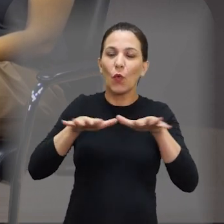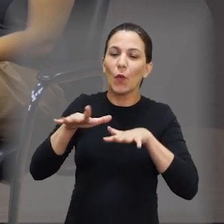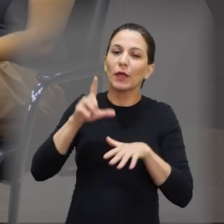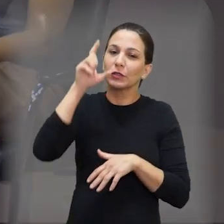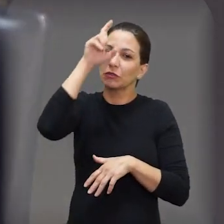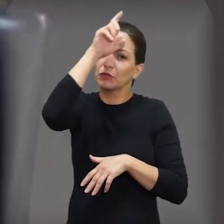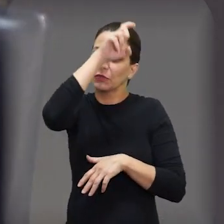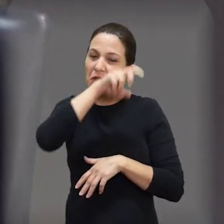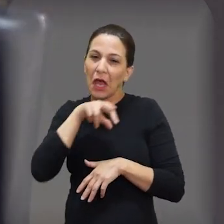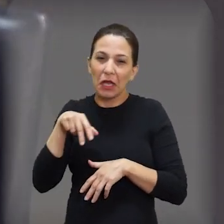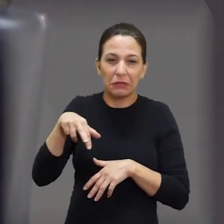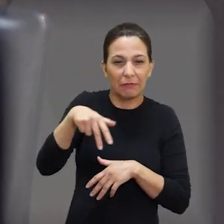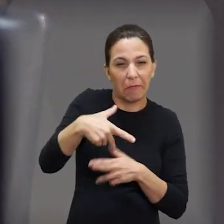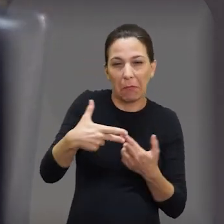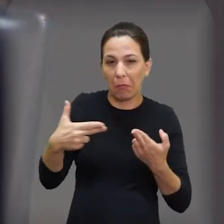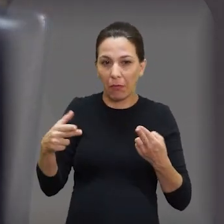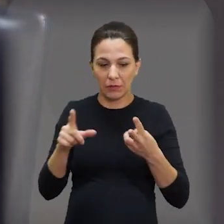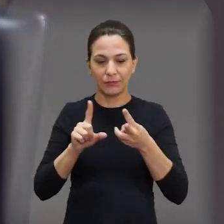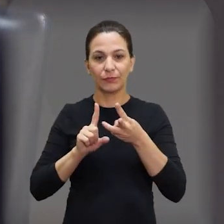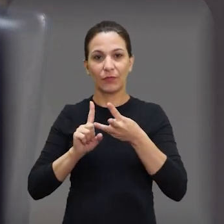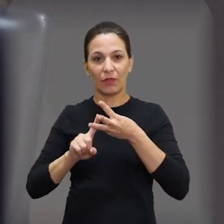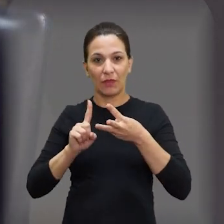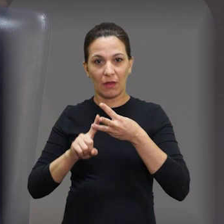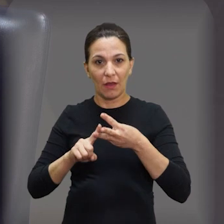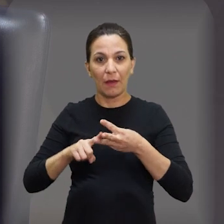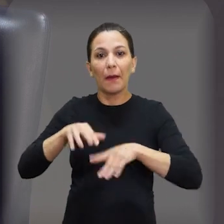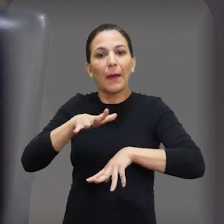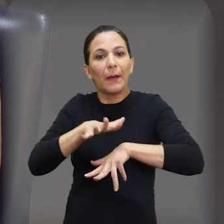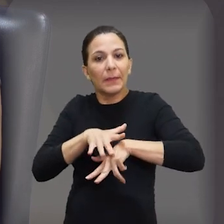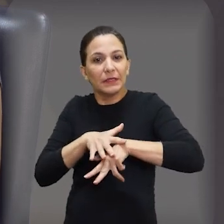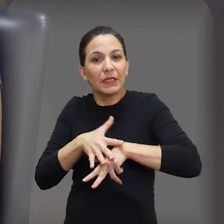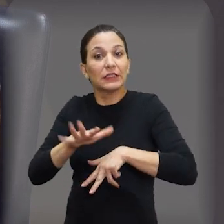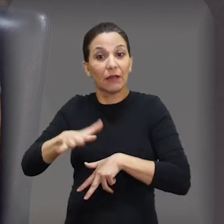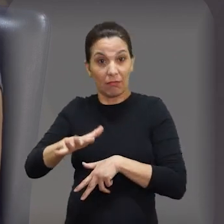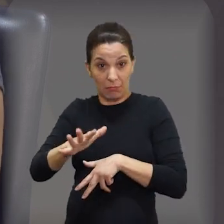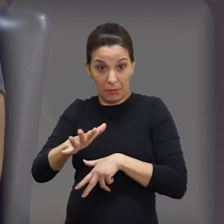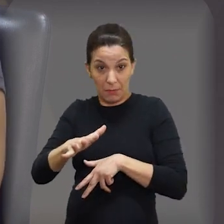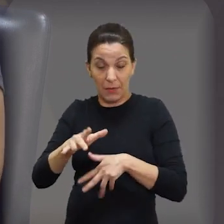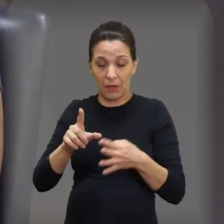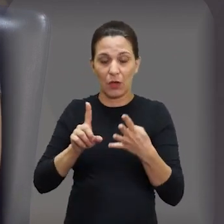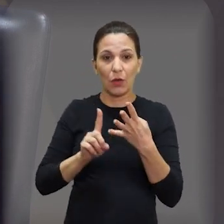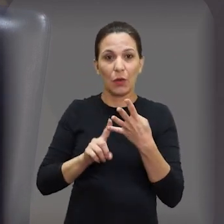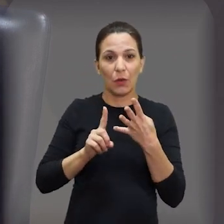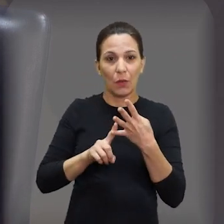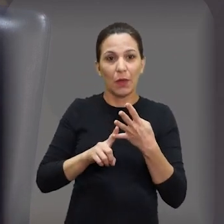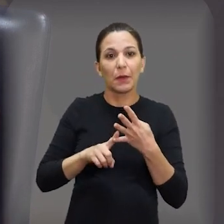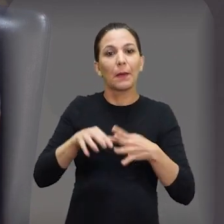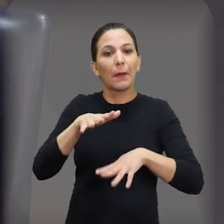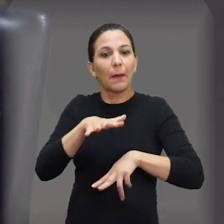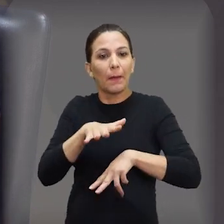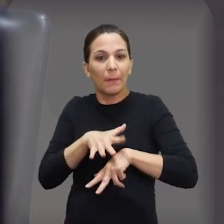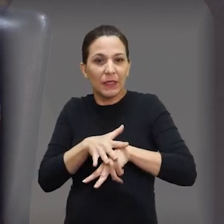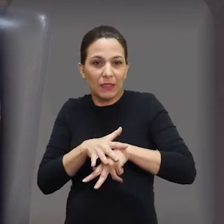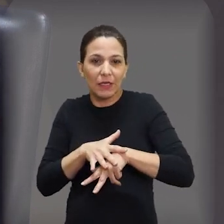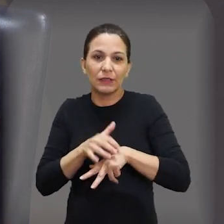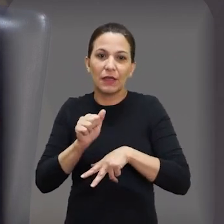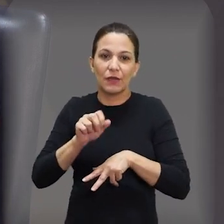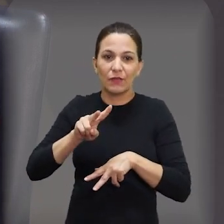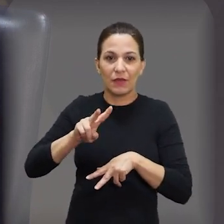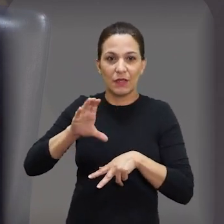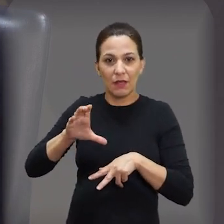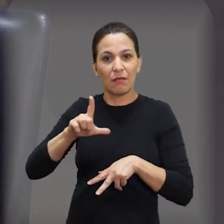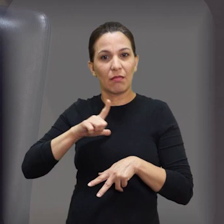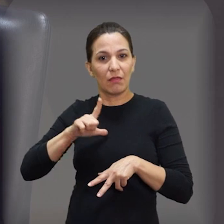é excelente para pacientes também com algum distúrbio motor, assim, que não seja relacionado ao sistema musculoesquelético, pacientes com